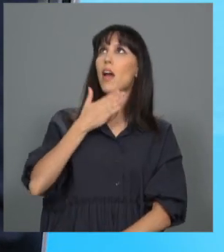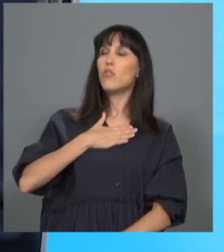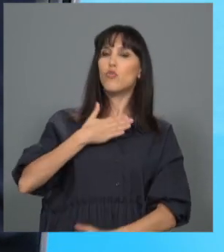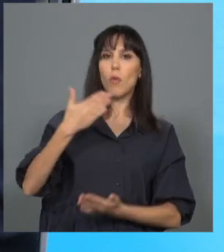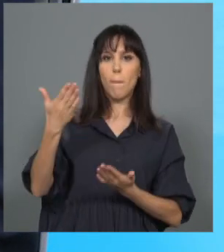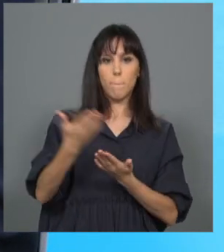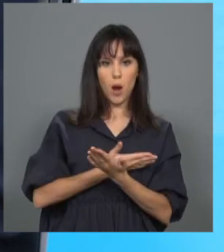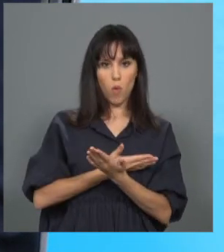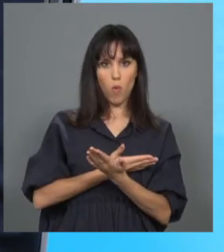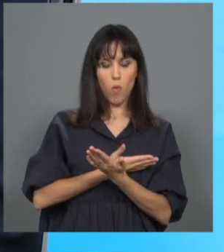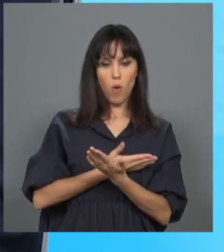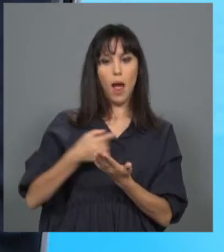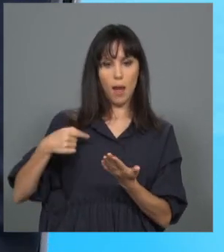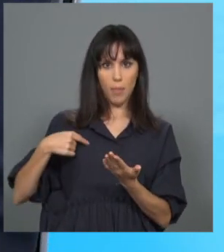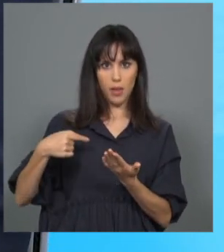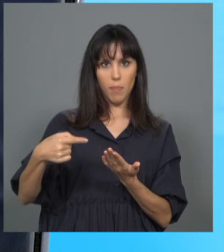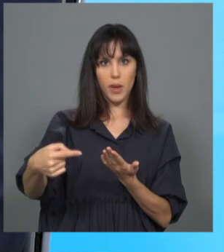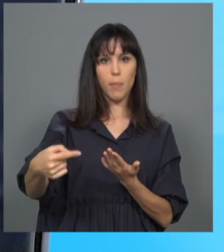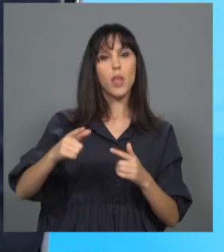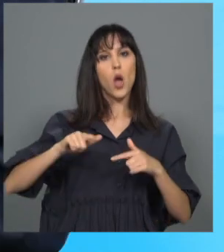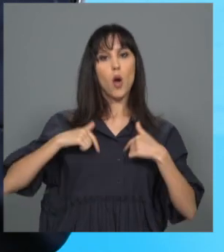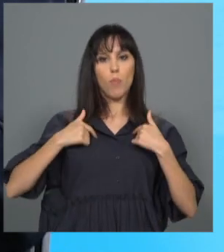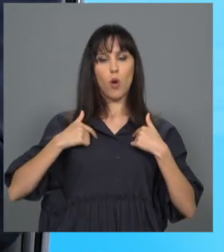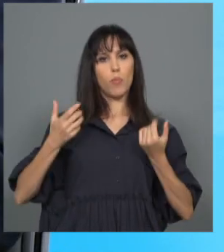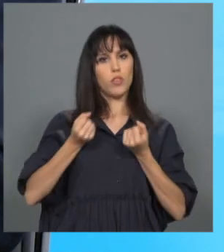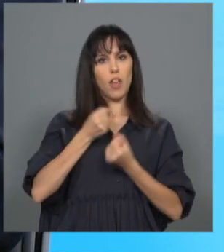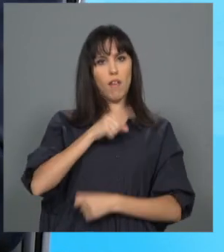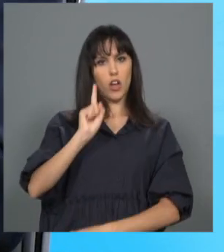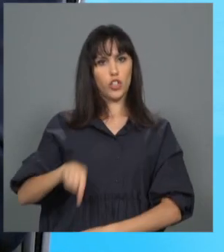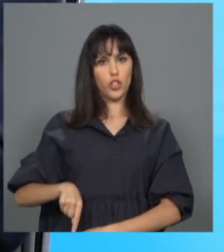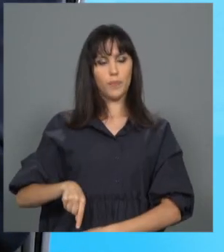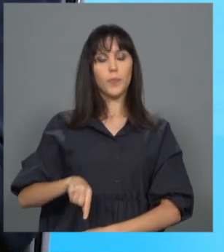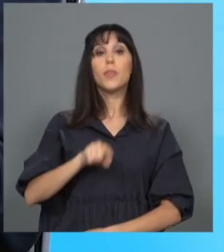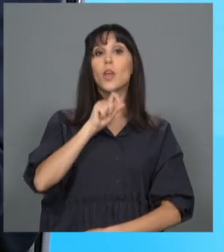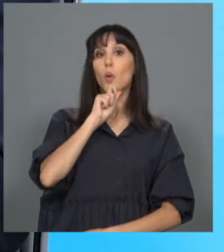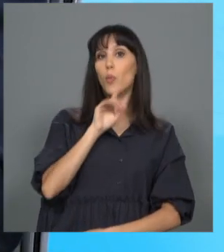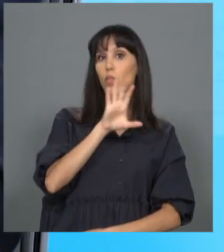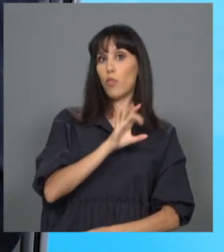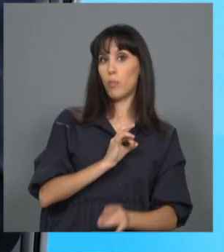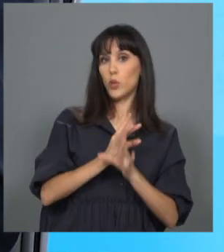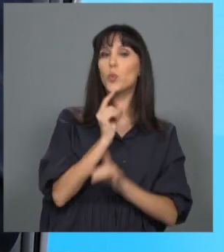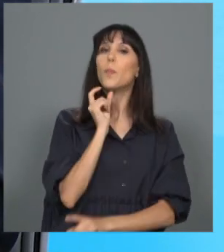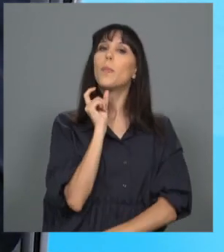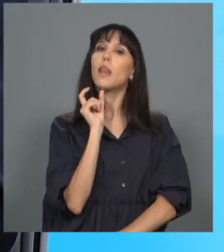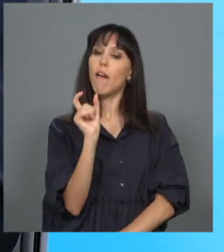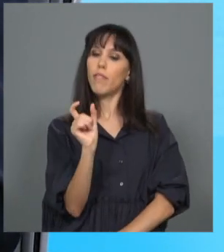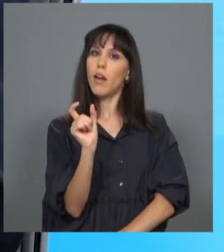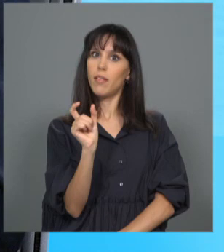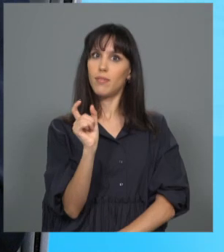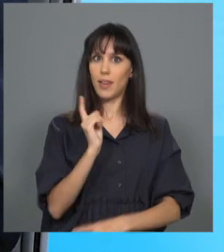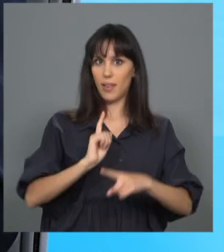nossa, dai-nos em cada dia o pão da nossa subsistência. Outra tradução deste adjetivo